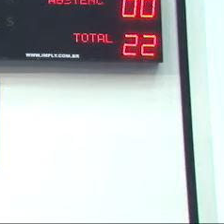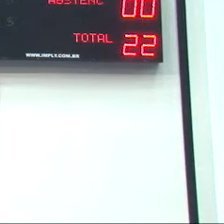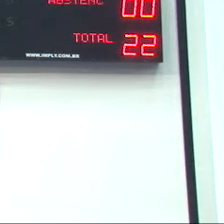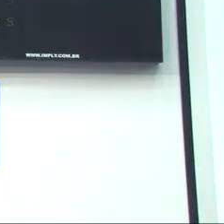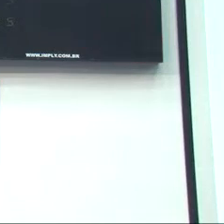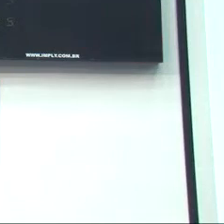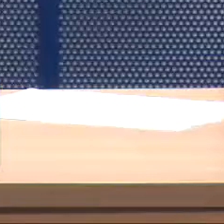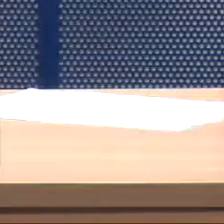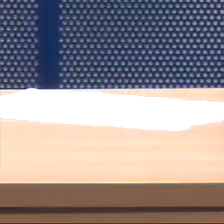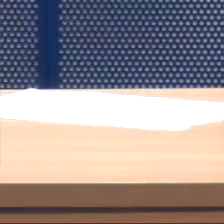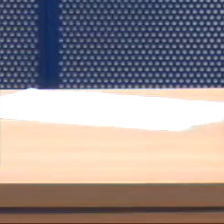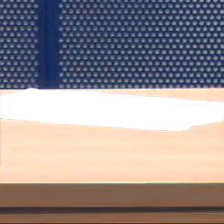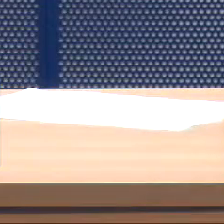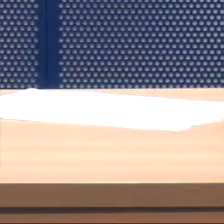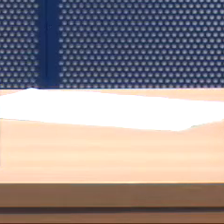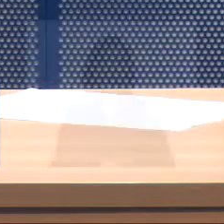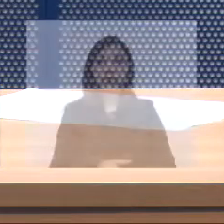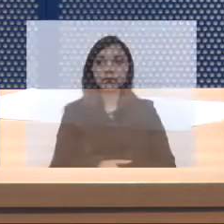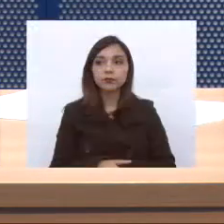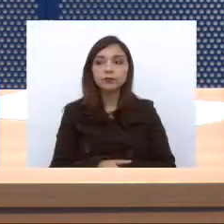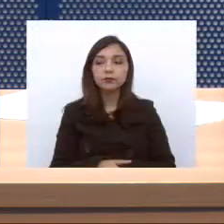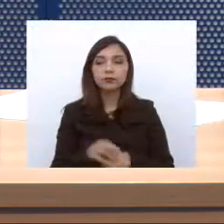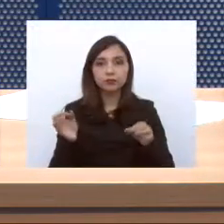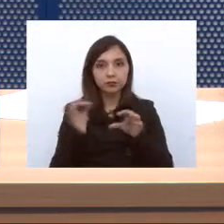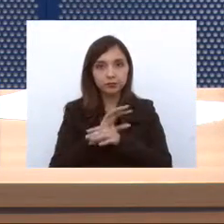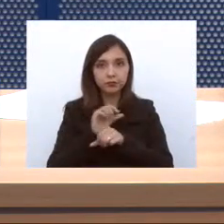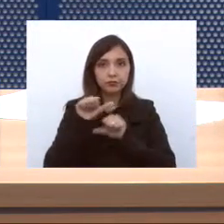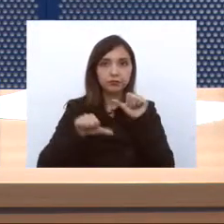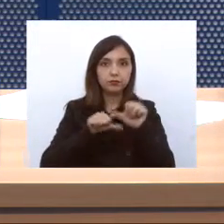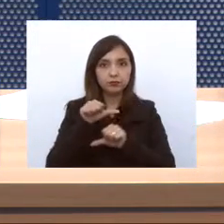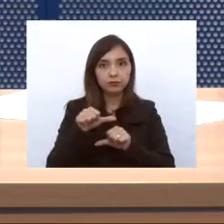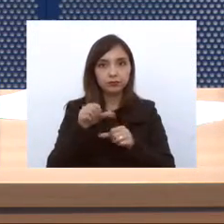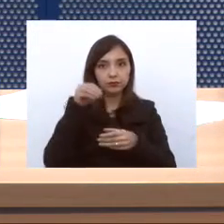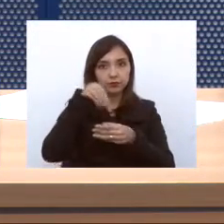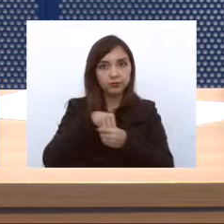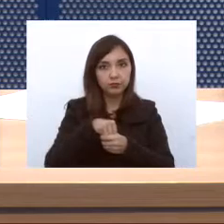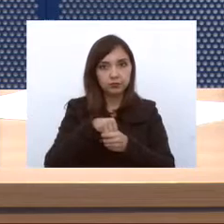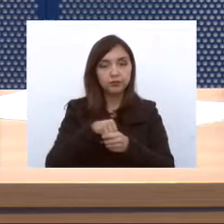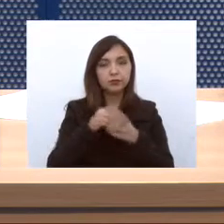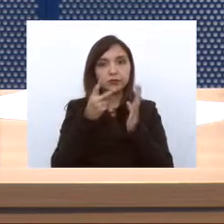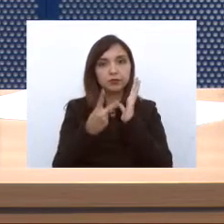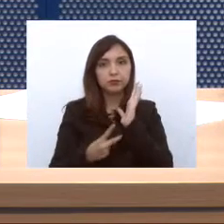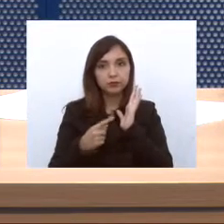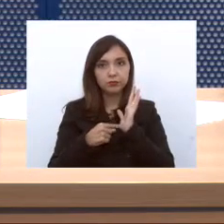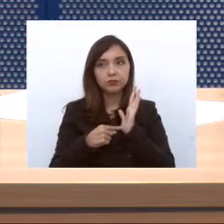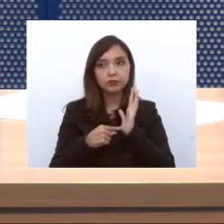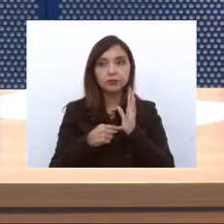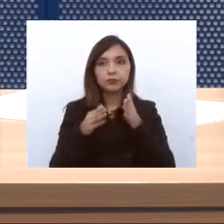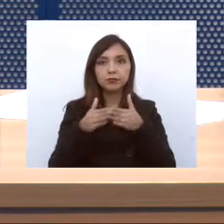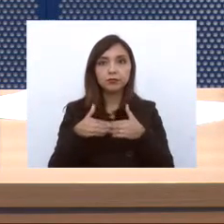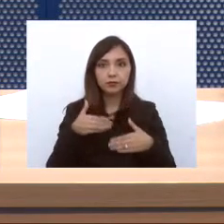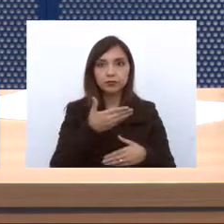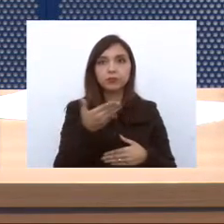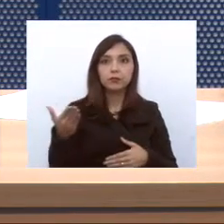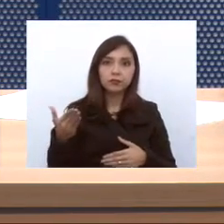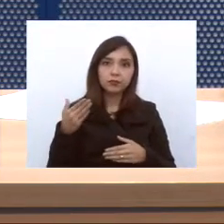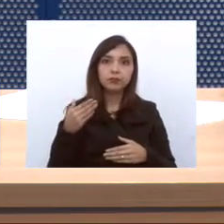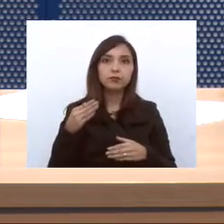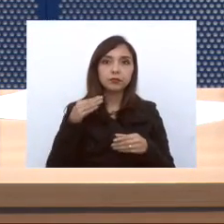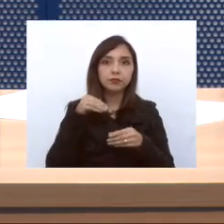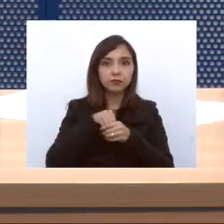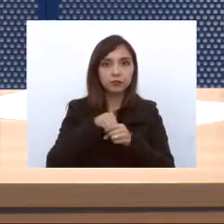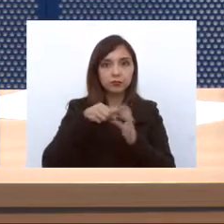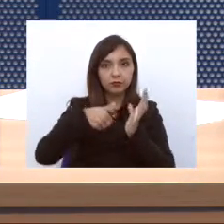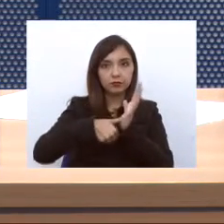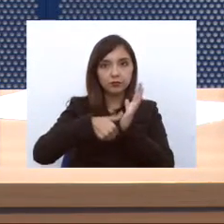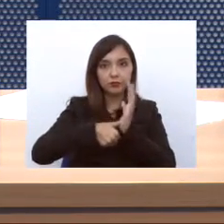Encerrada a votação. Aprovada, modifique-se. Em votação, o projeto. Solicito aos senhores vereadores que utilizem os terminais para